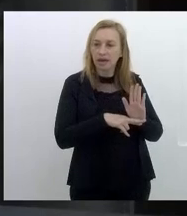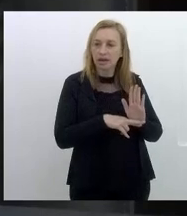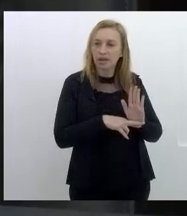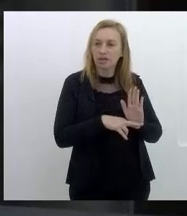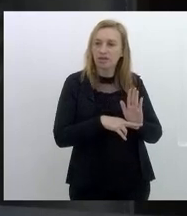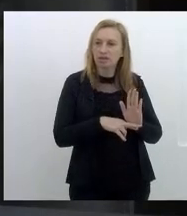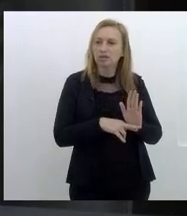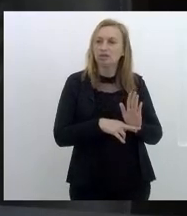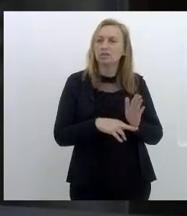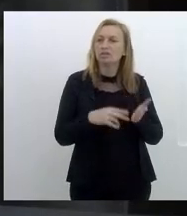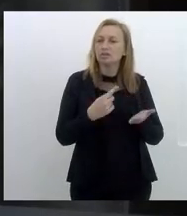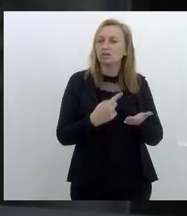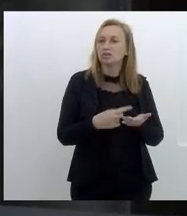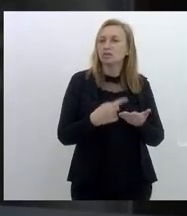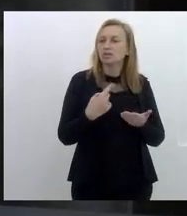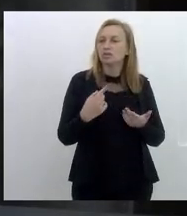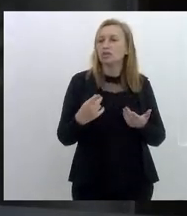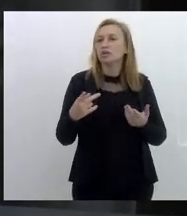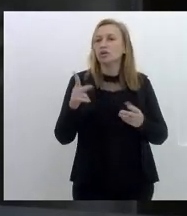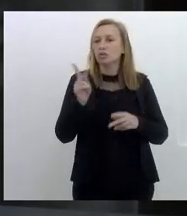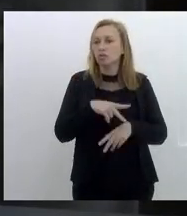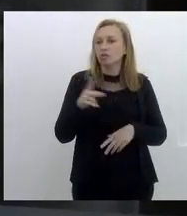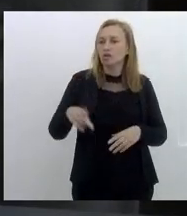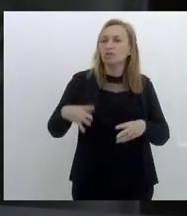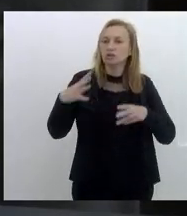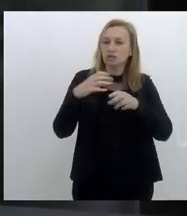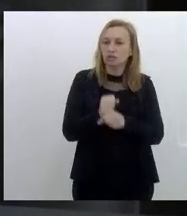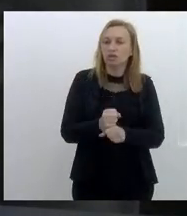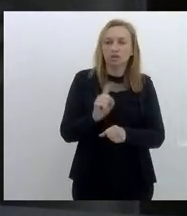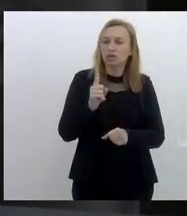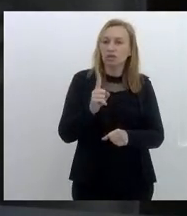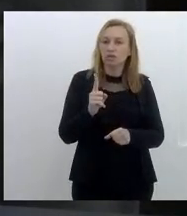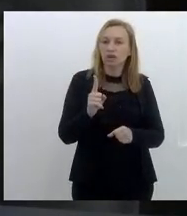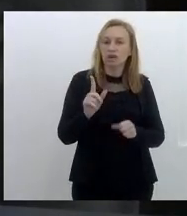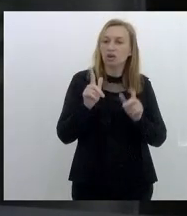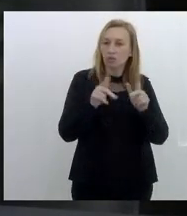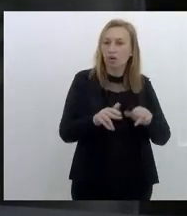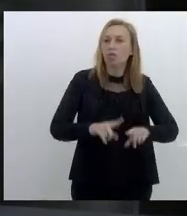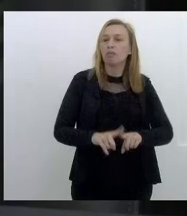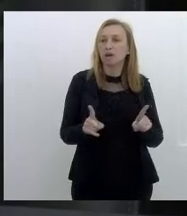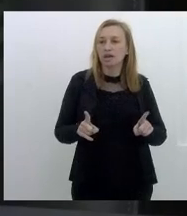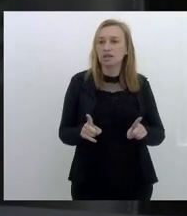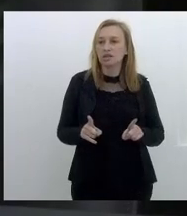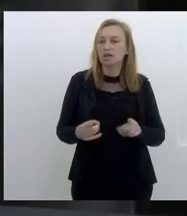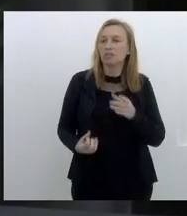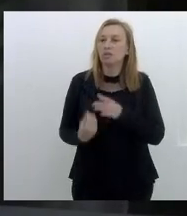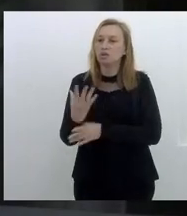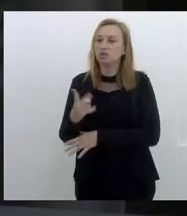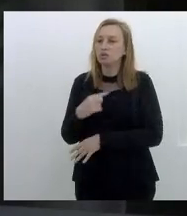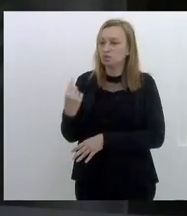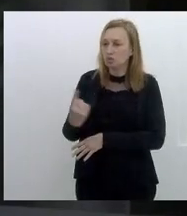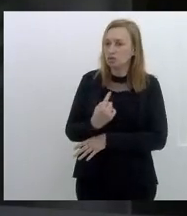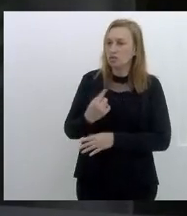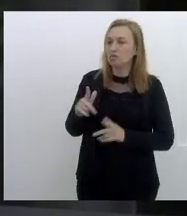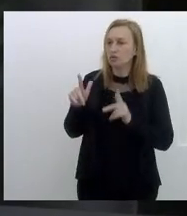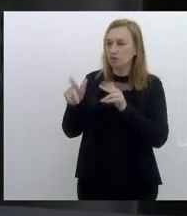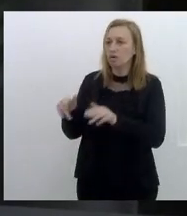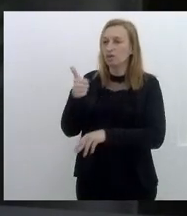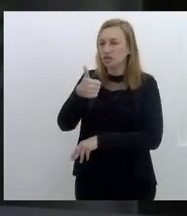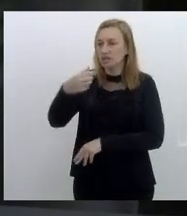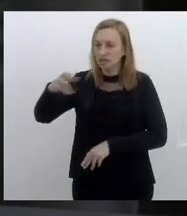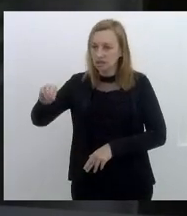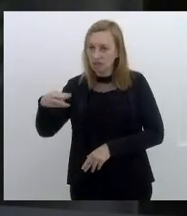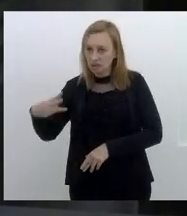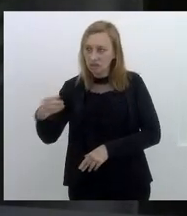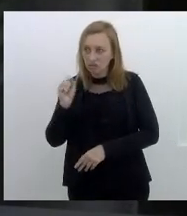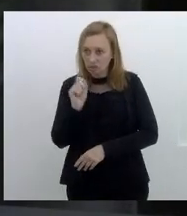ela ela Abarca os professores o somatório não dá exatamente o mesmo mas a reprodução Nossa foi integral da 103